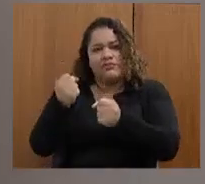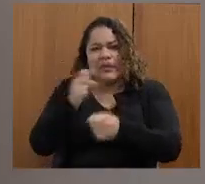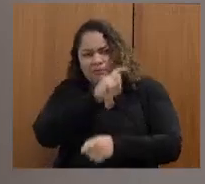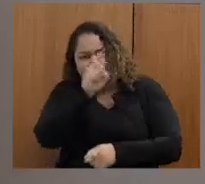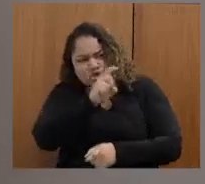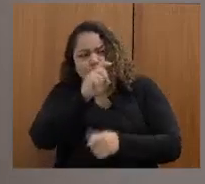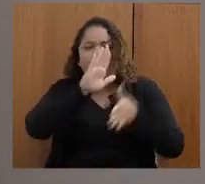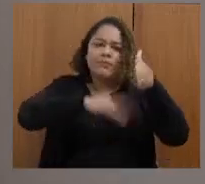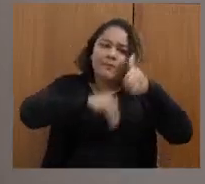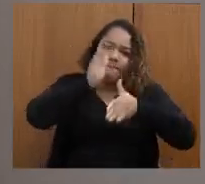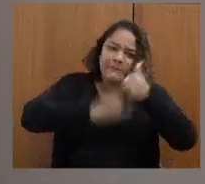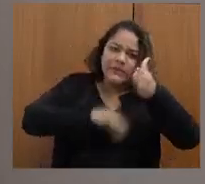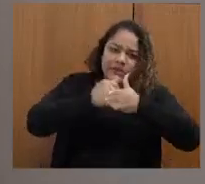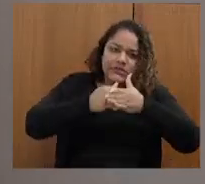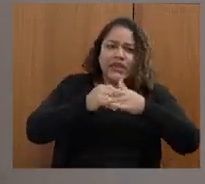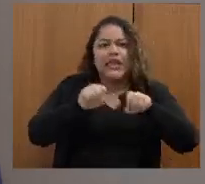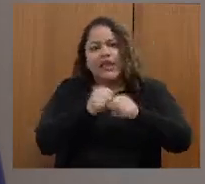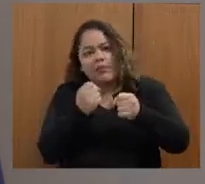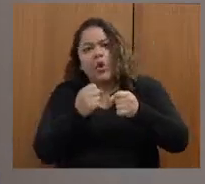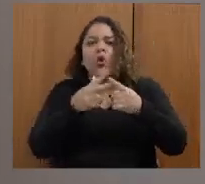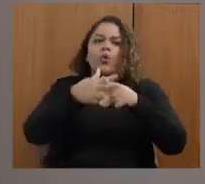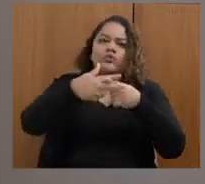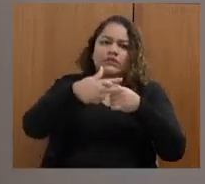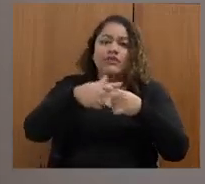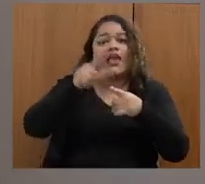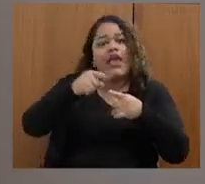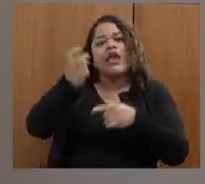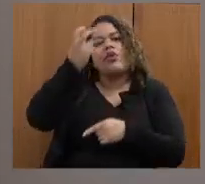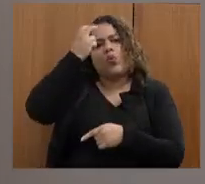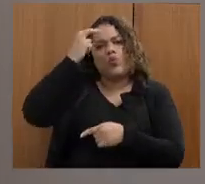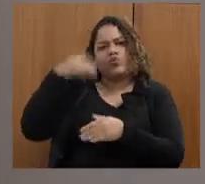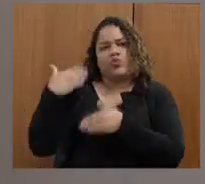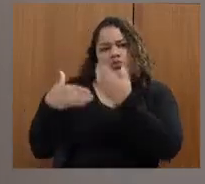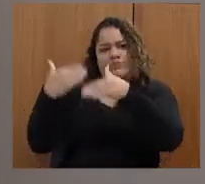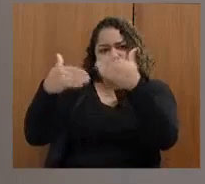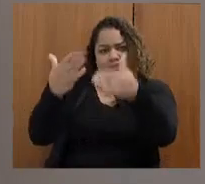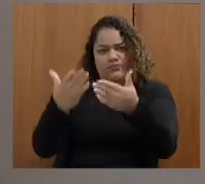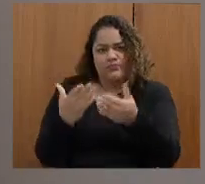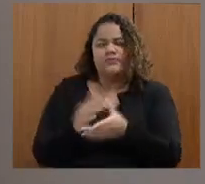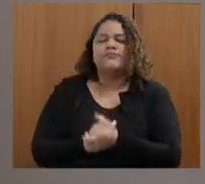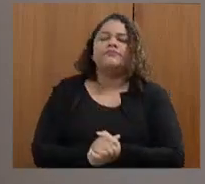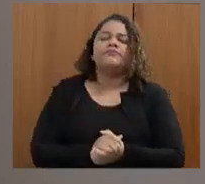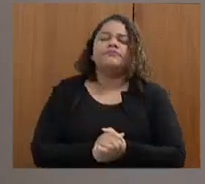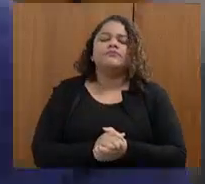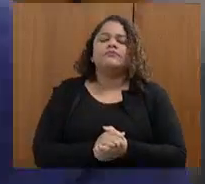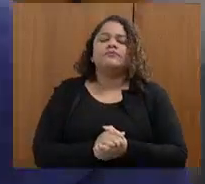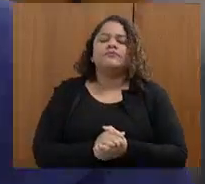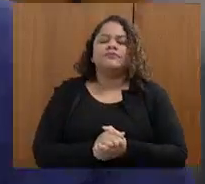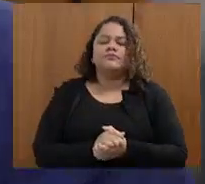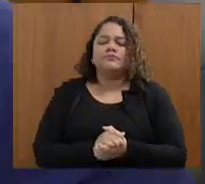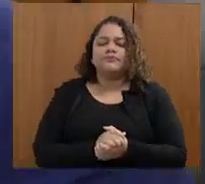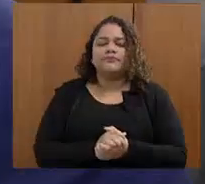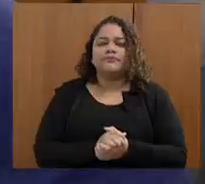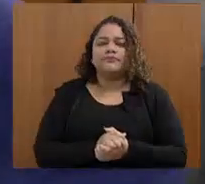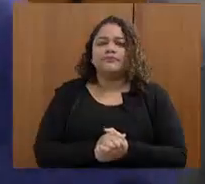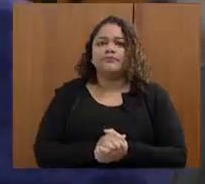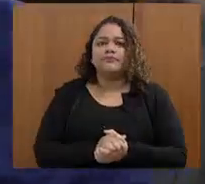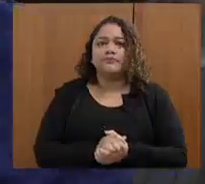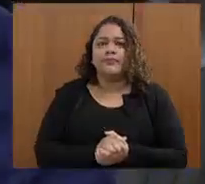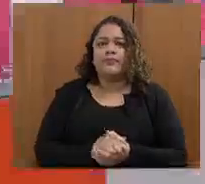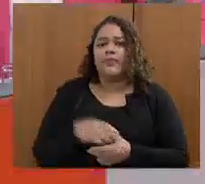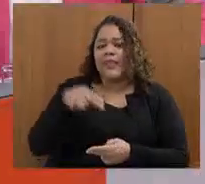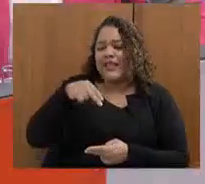conserta Então isso é uma questão cultural que a gente tá avançando aos poucos com essa rede é quantos Nais